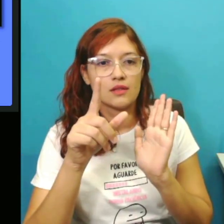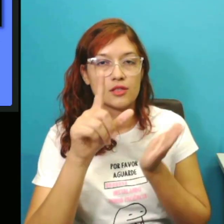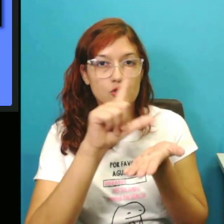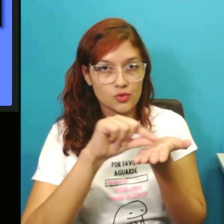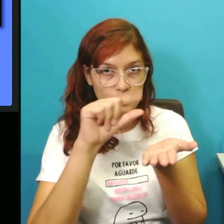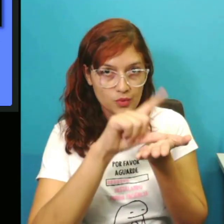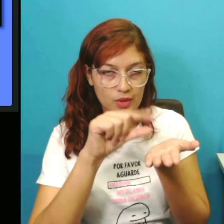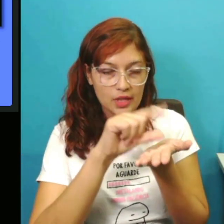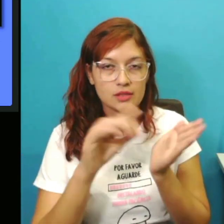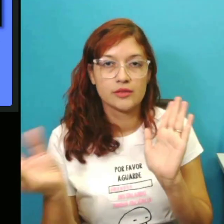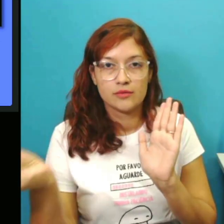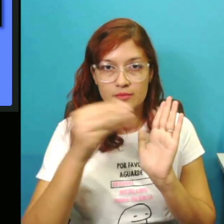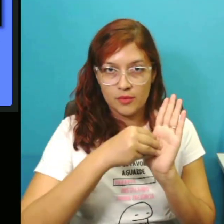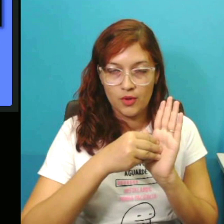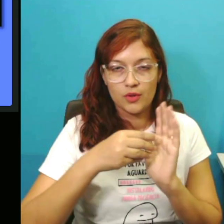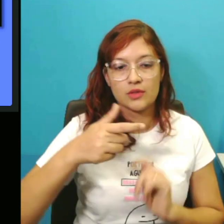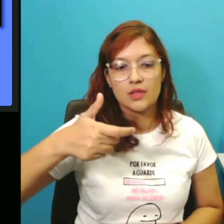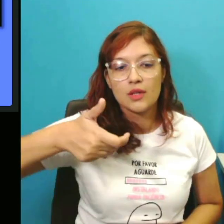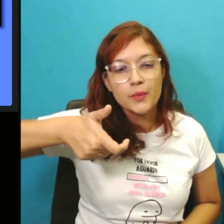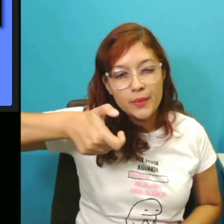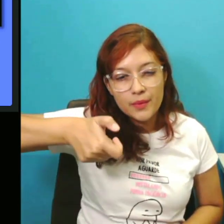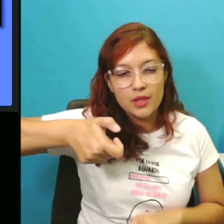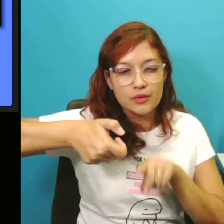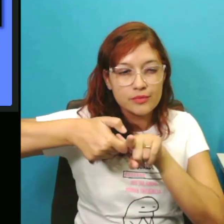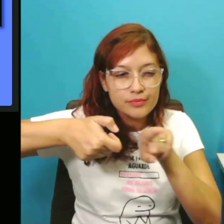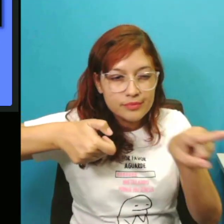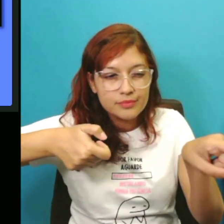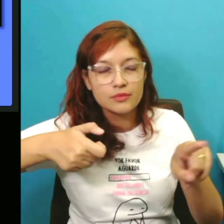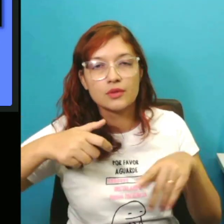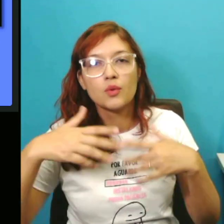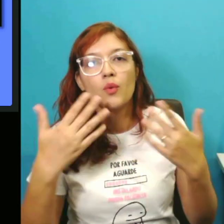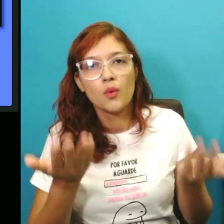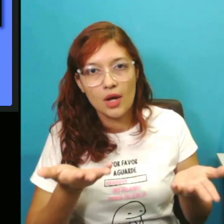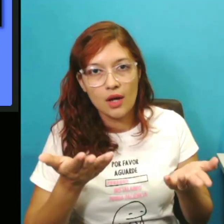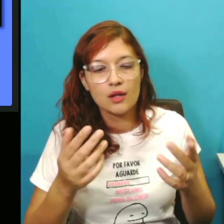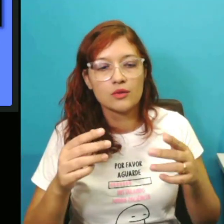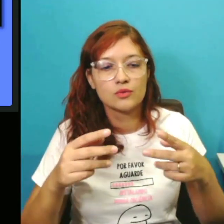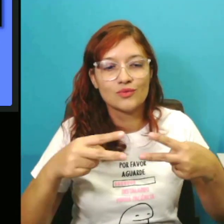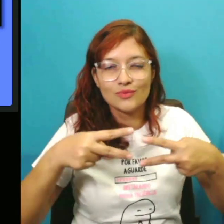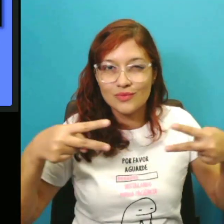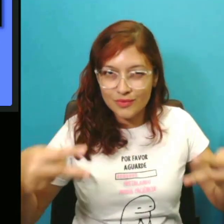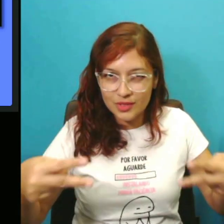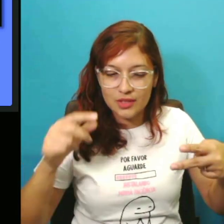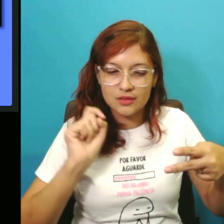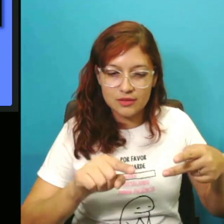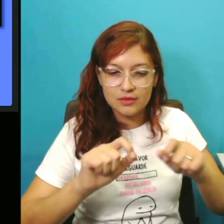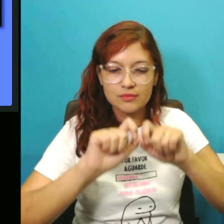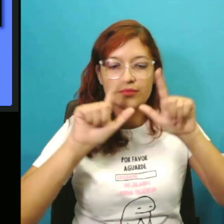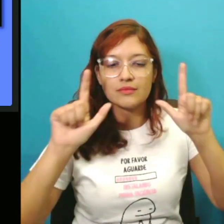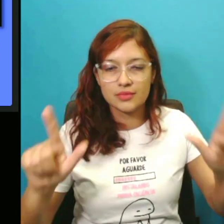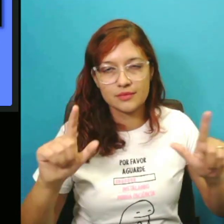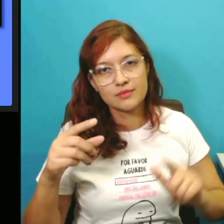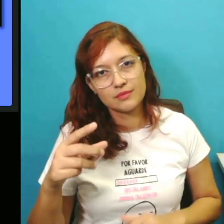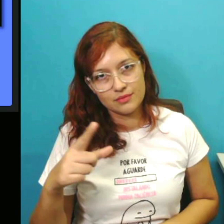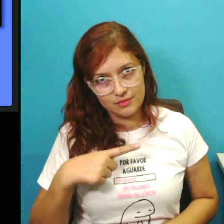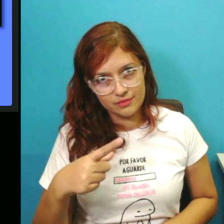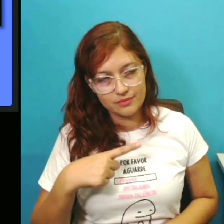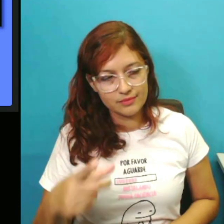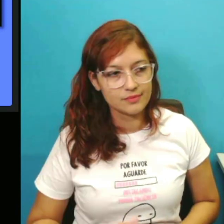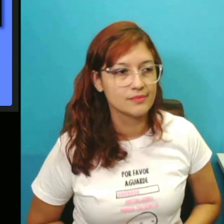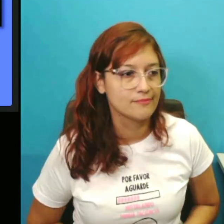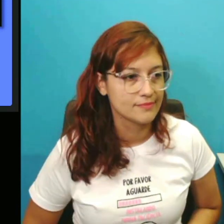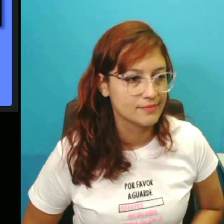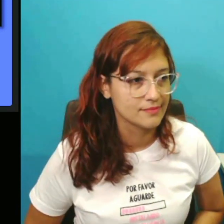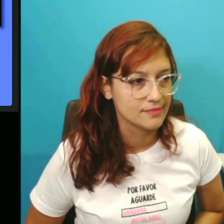Mas no artigo consta o link do laser para caso a pessoa